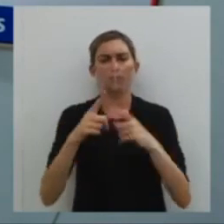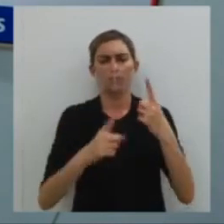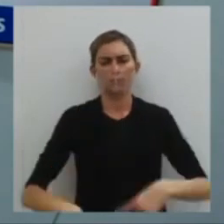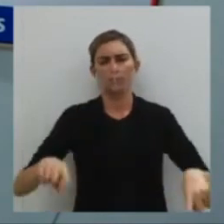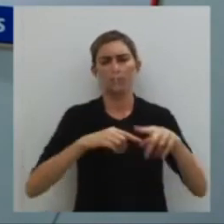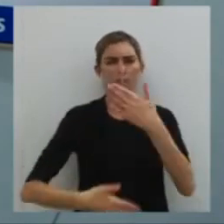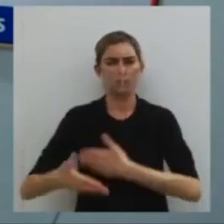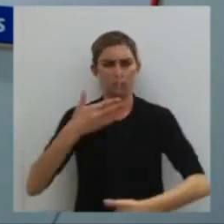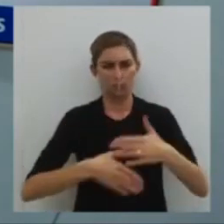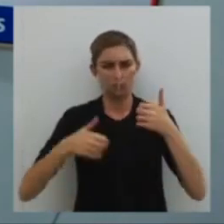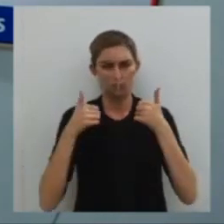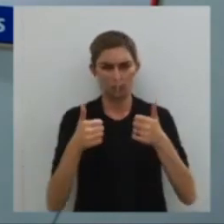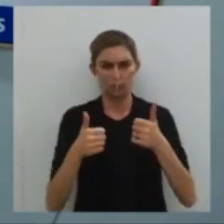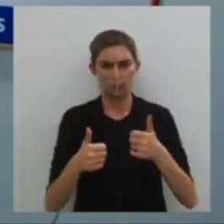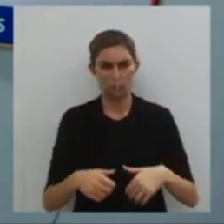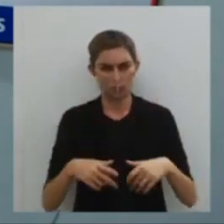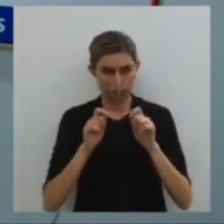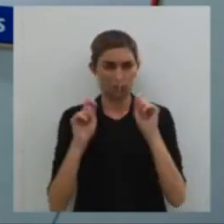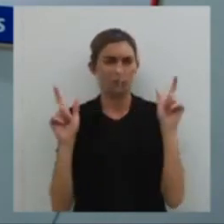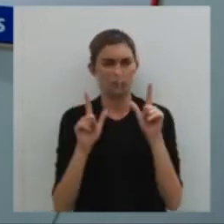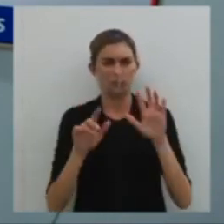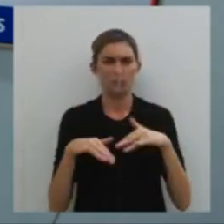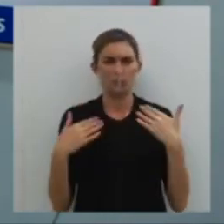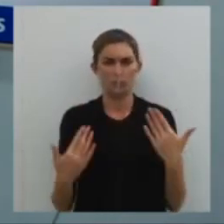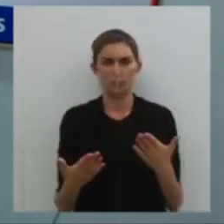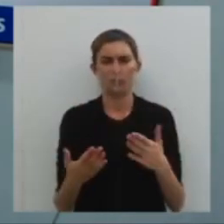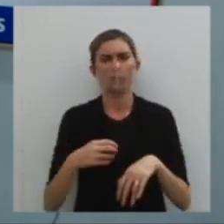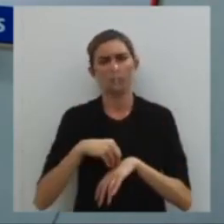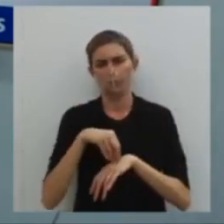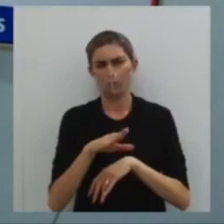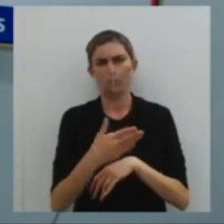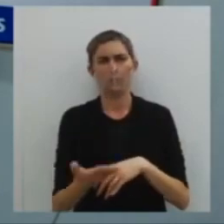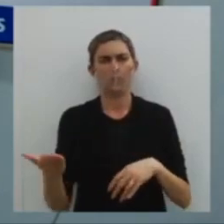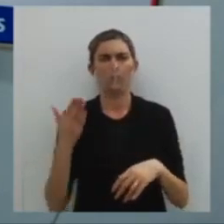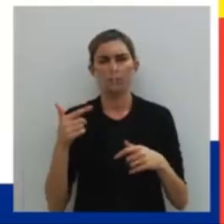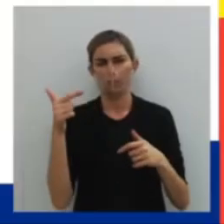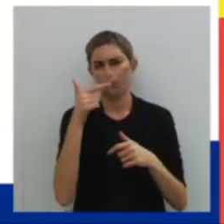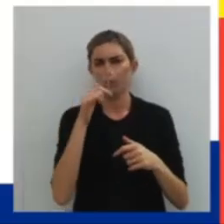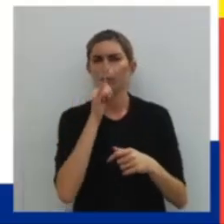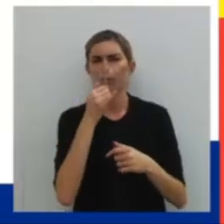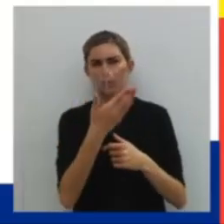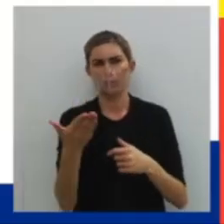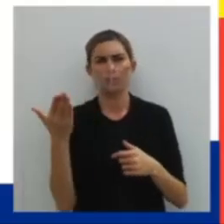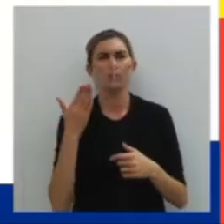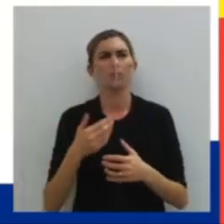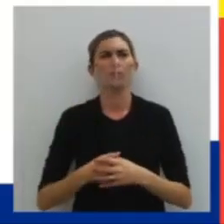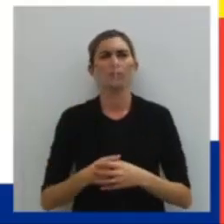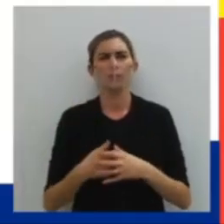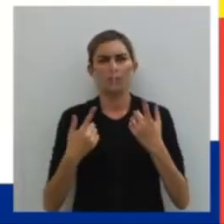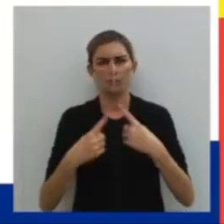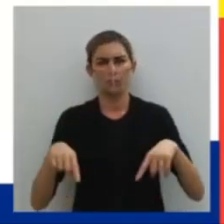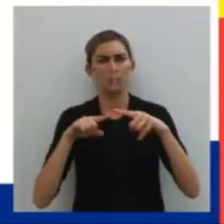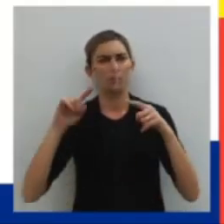nossa relação. Beleza? Tu te ligou? Então, deixa eu ver aqui um segundo exemplo para a